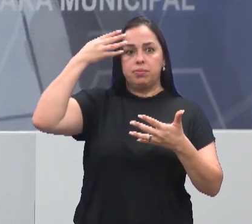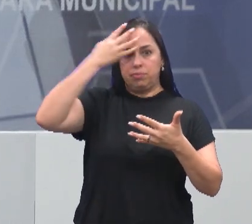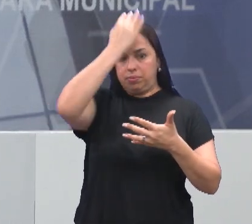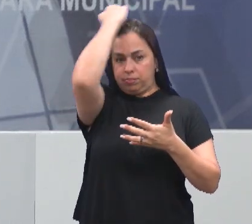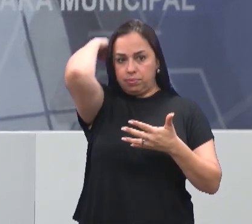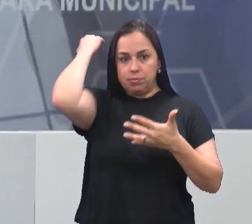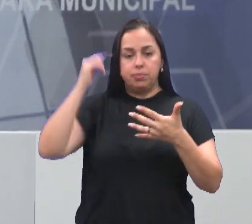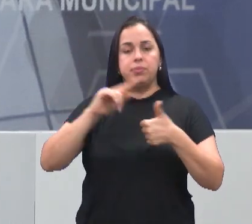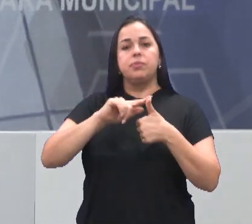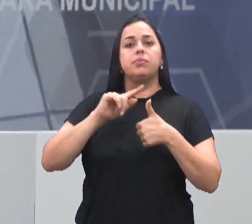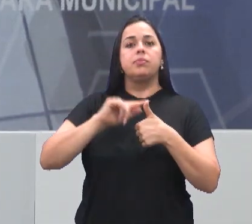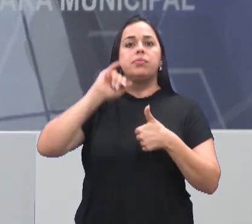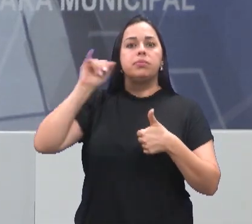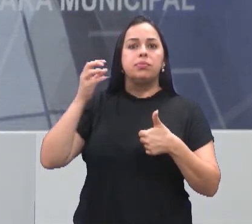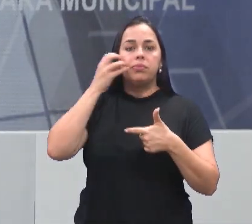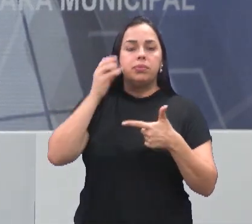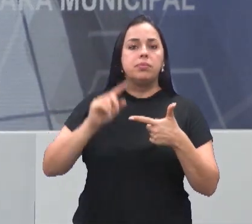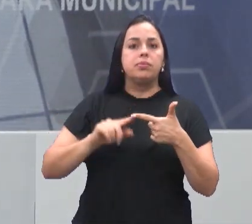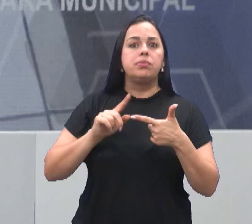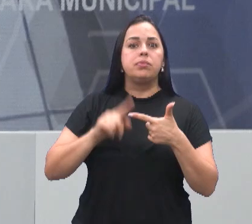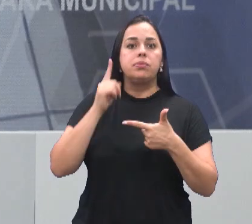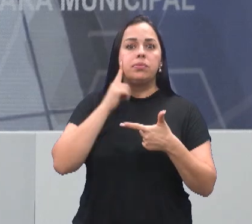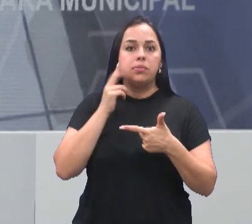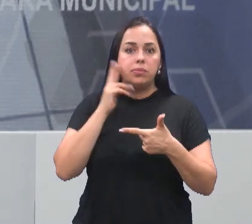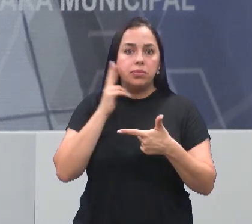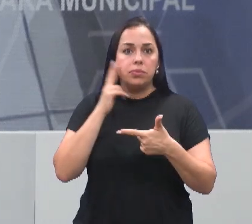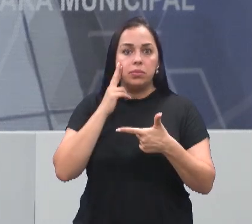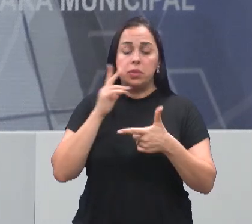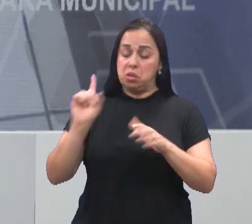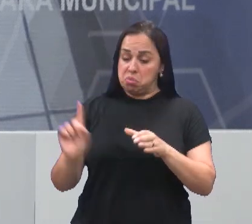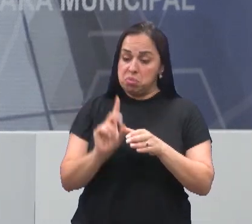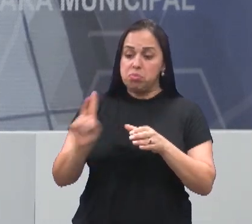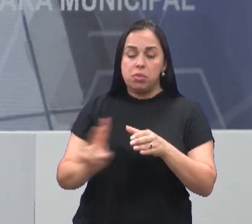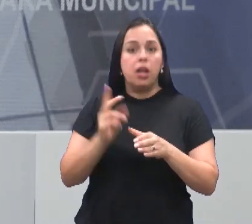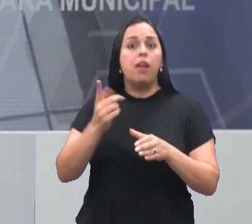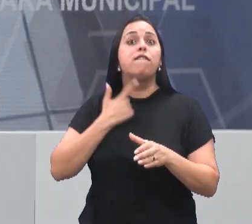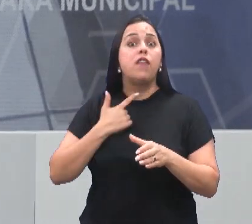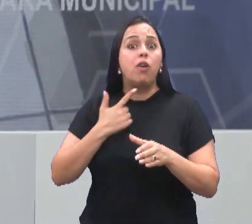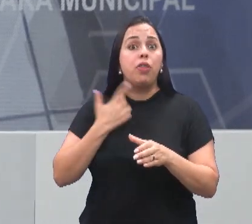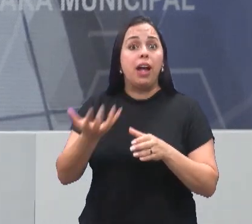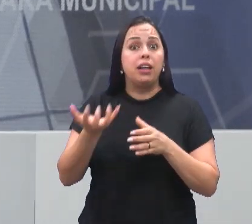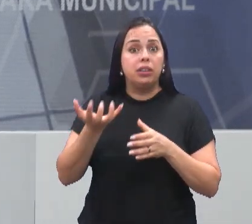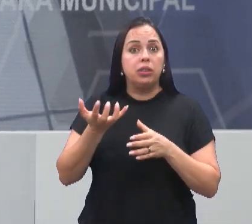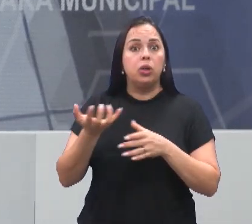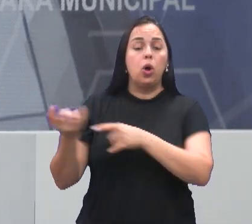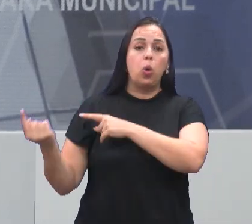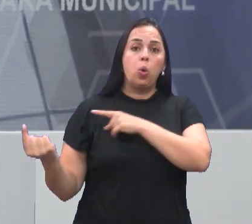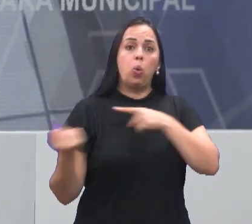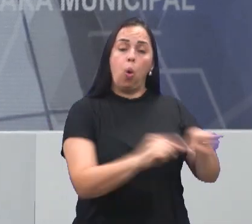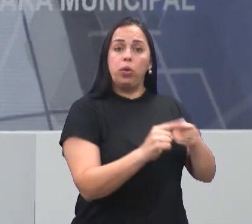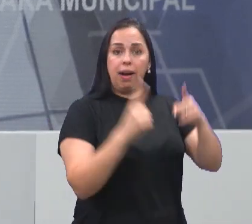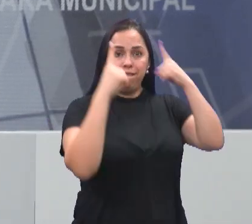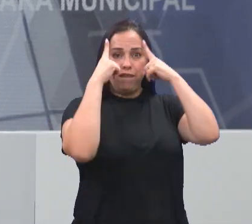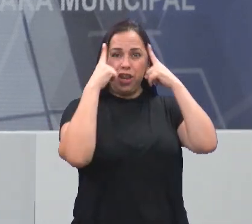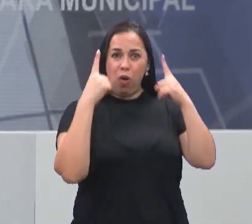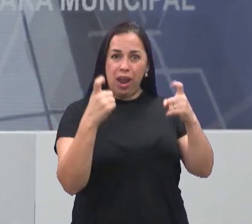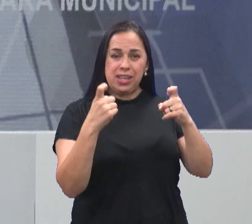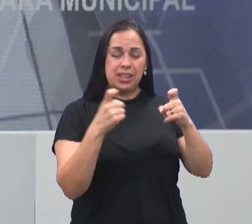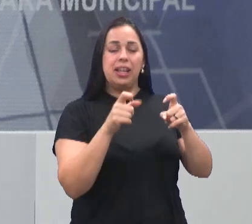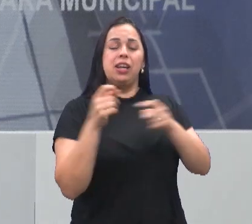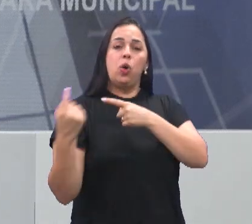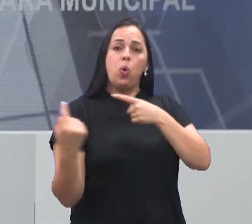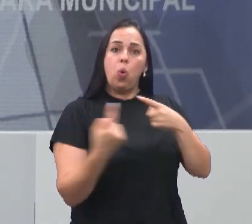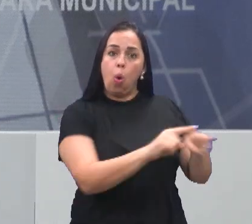Fraga e Renato Santiago, que se colocaram à frente dessa frente parlamentar contra a violência contra a mulher, contra